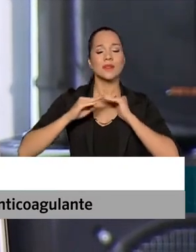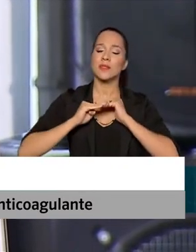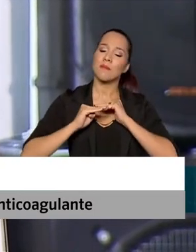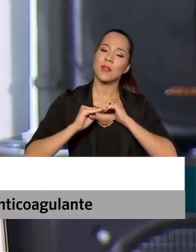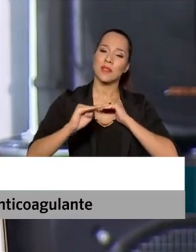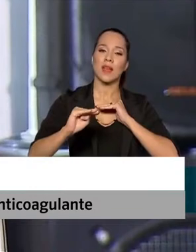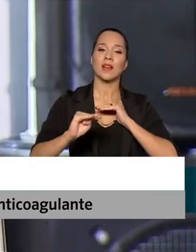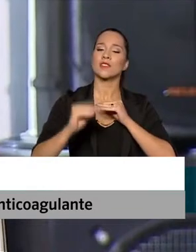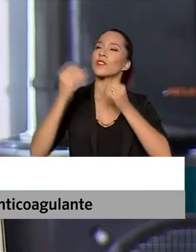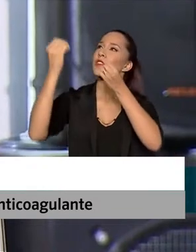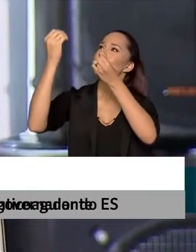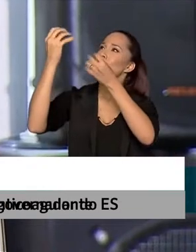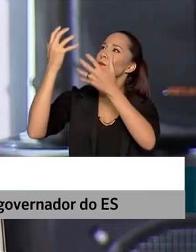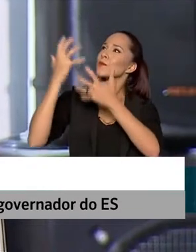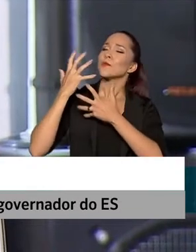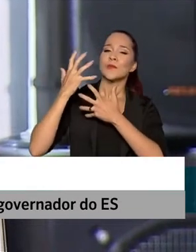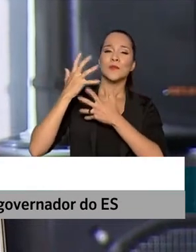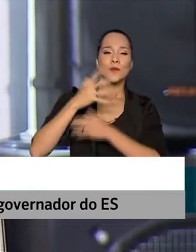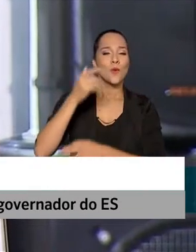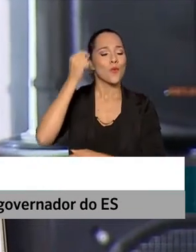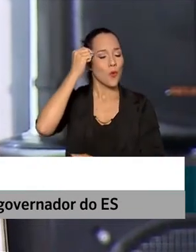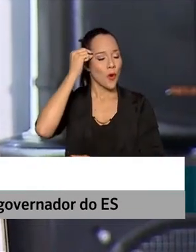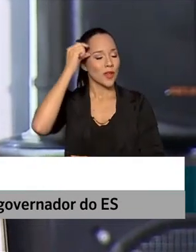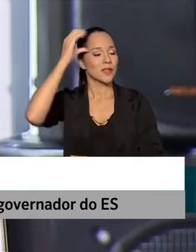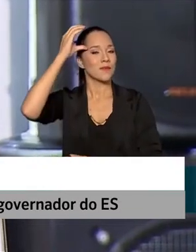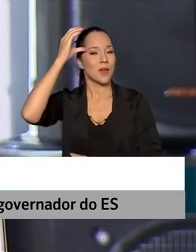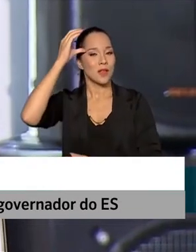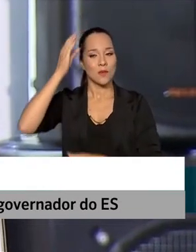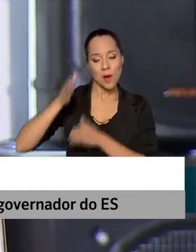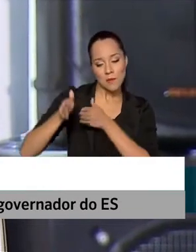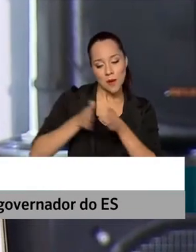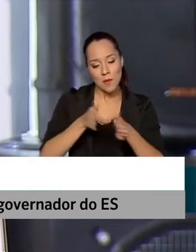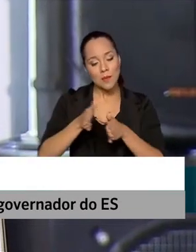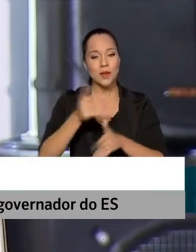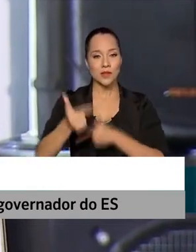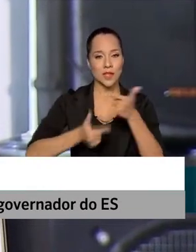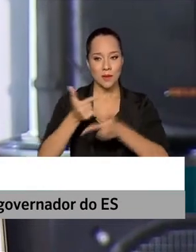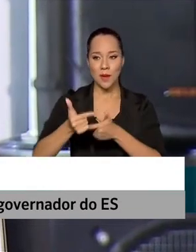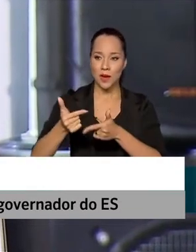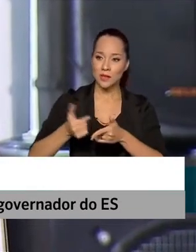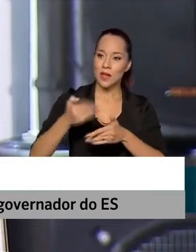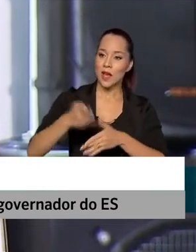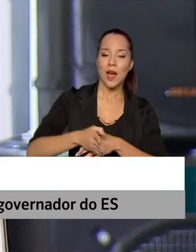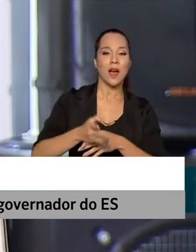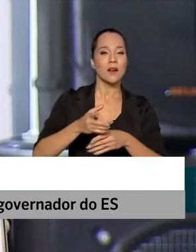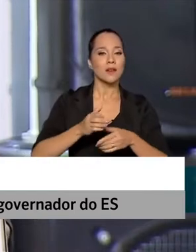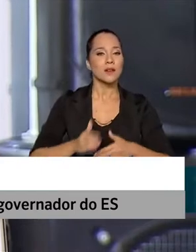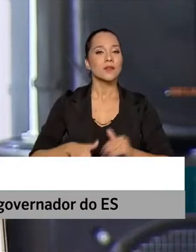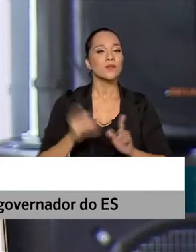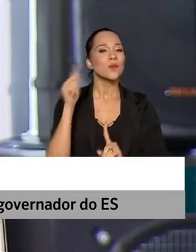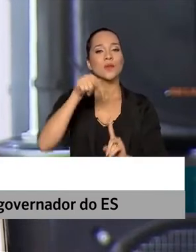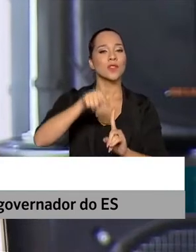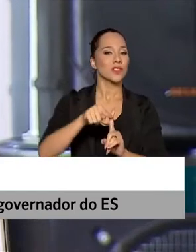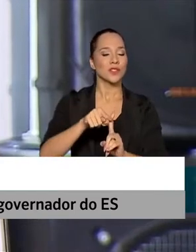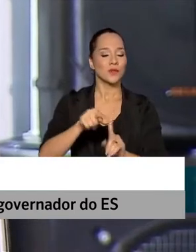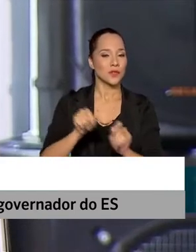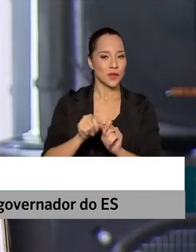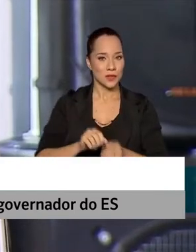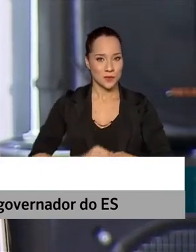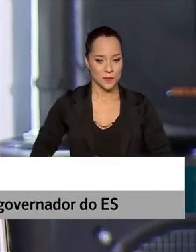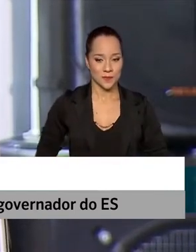estabilidade e me iluminado com discernimento para conduzir os trabalhos rumo à consecução dos objetivos